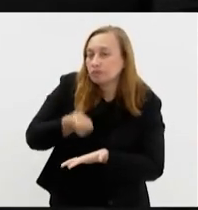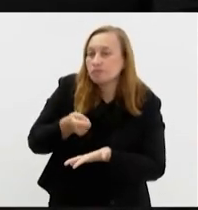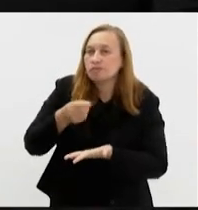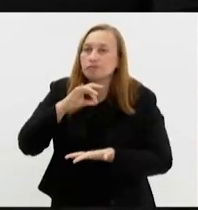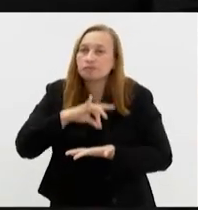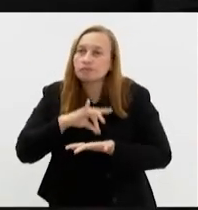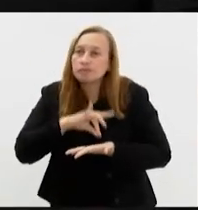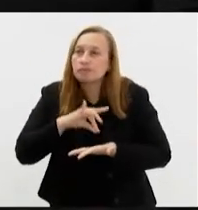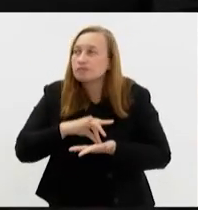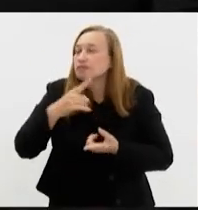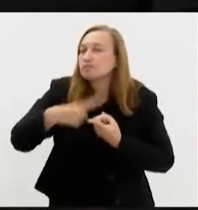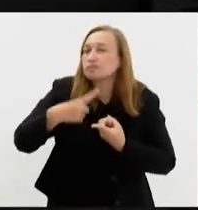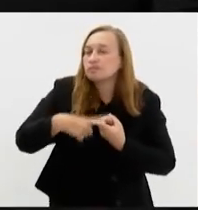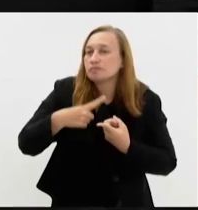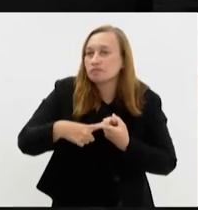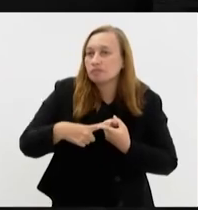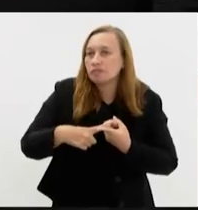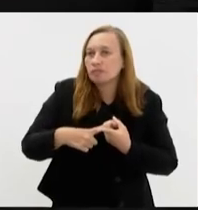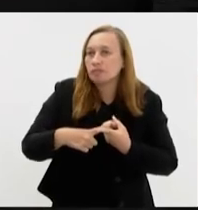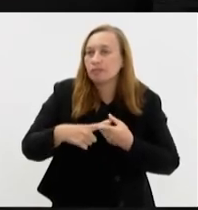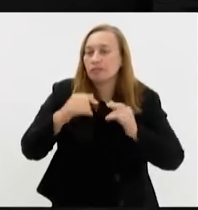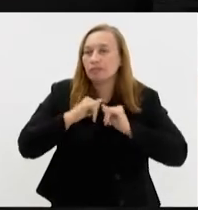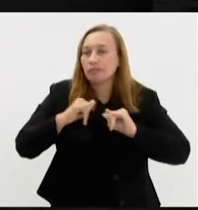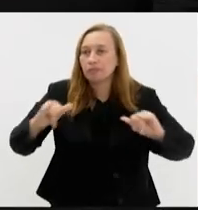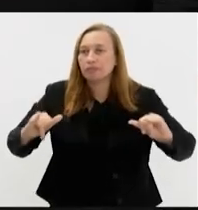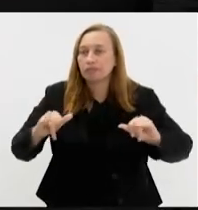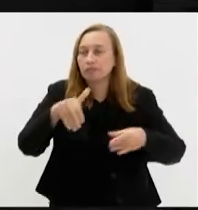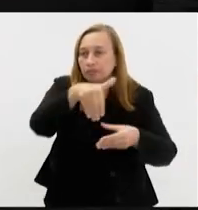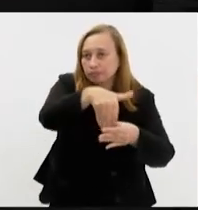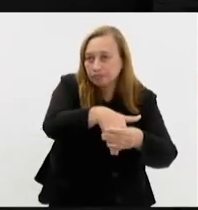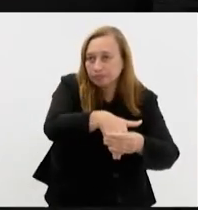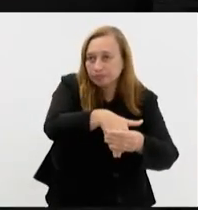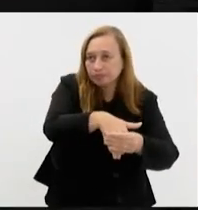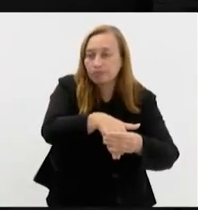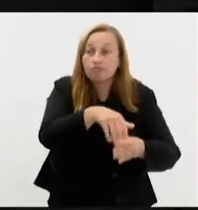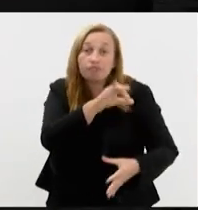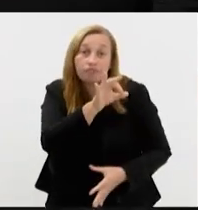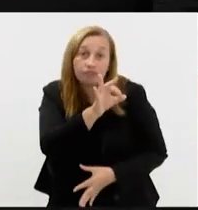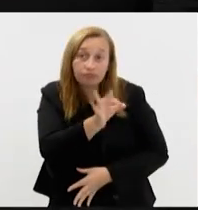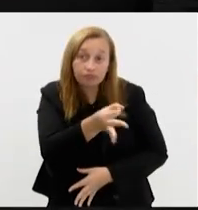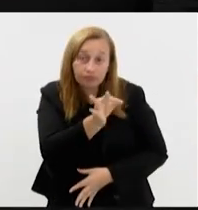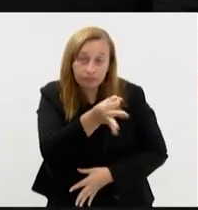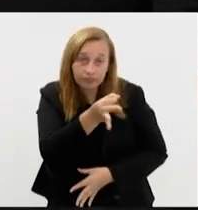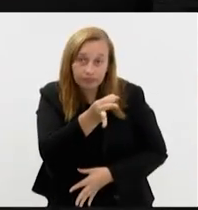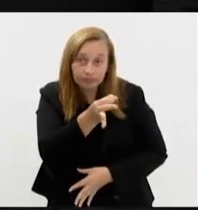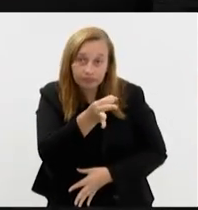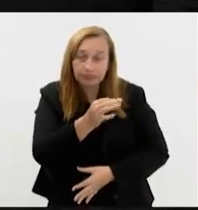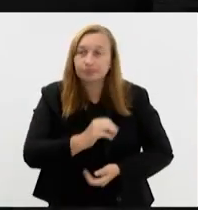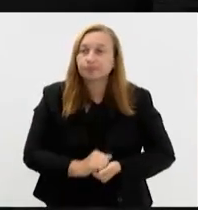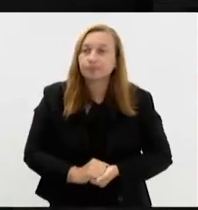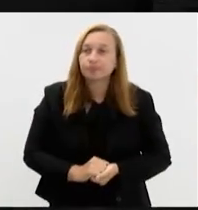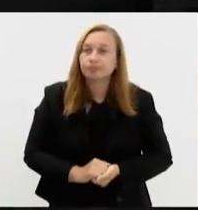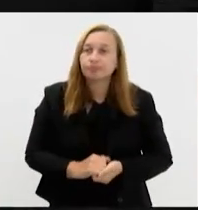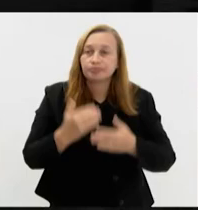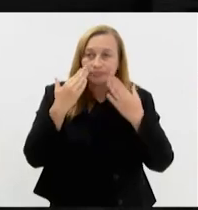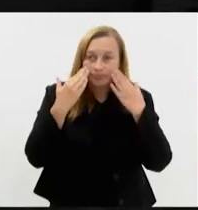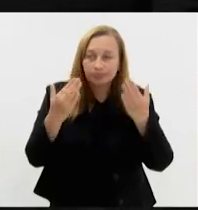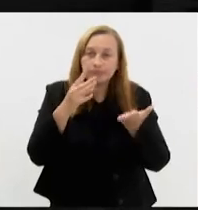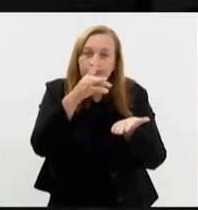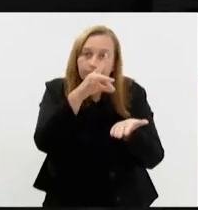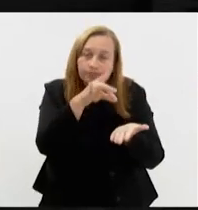por quê Porque a propaganda eleitoral prioritariamente de forma indispensável Tem que apresentar a